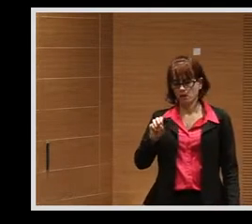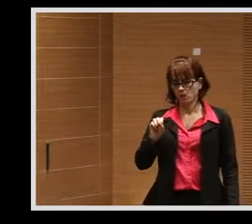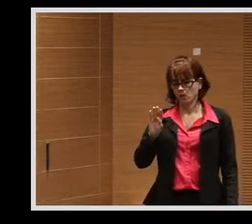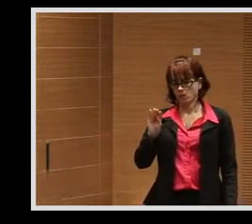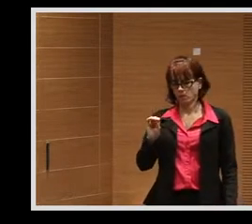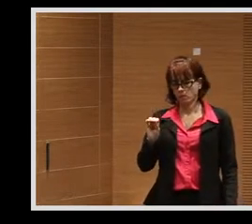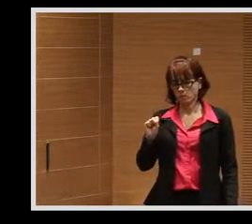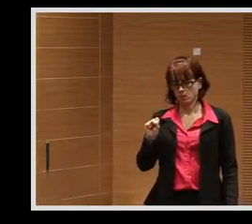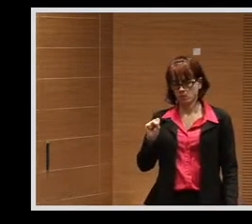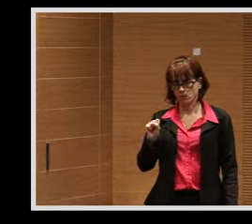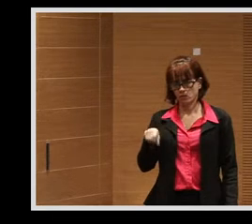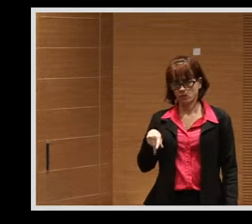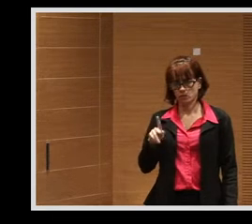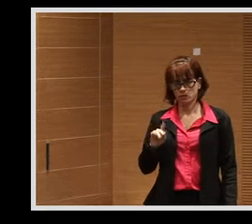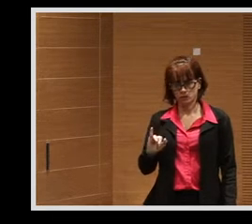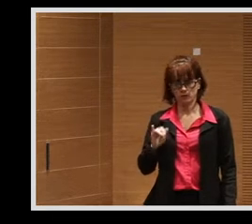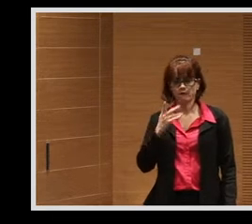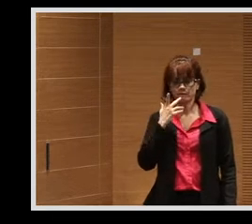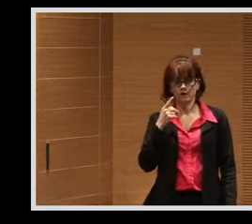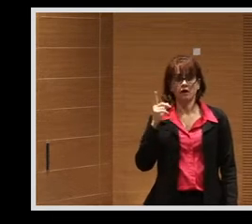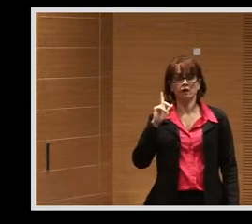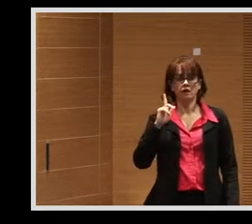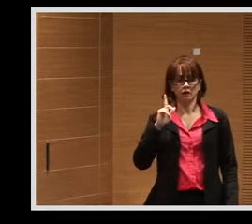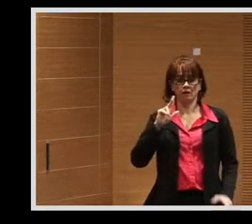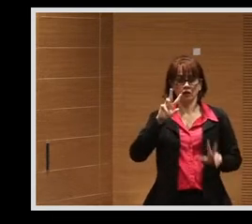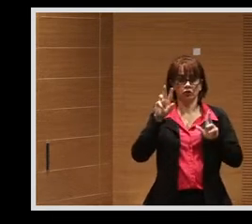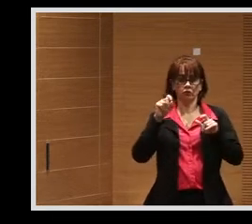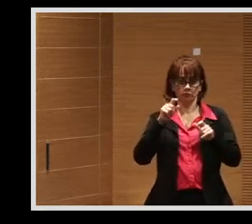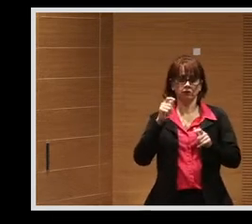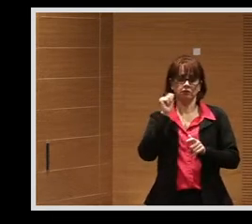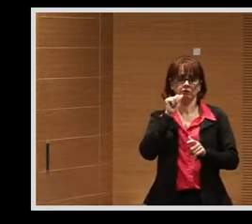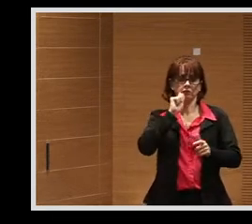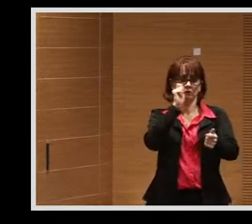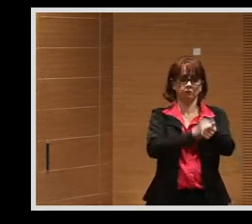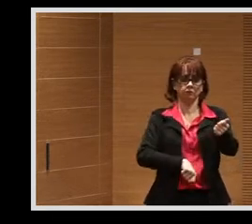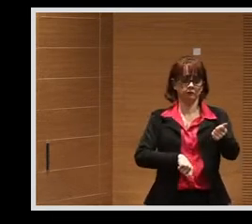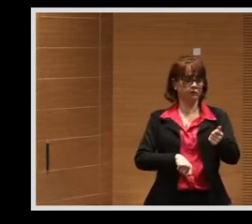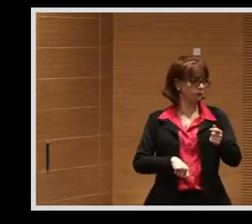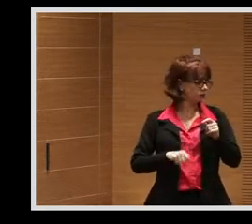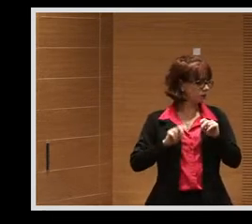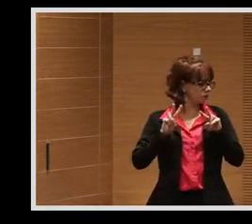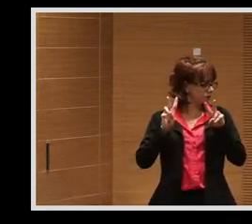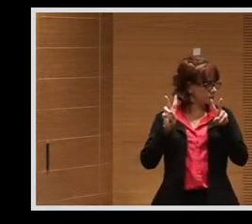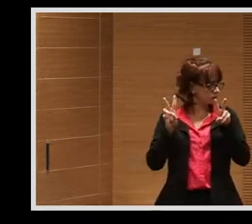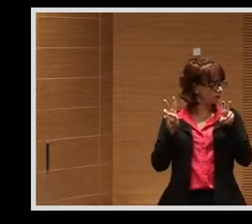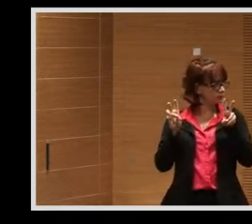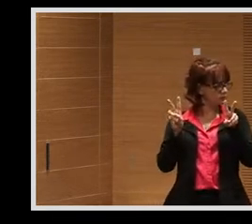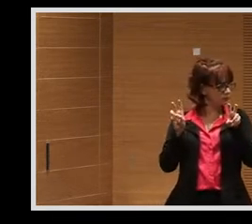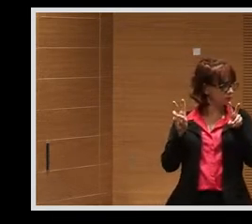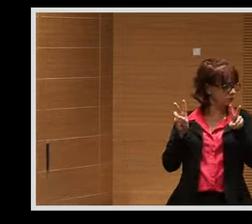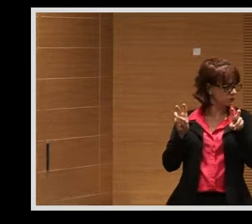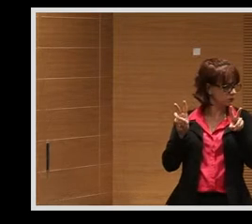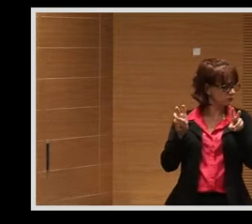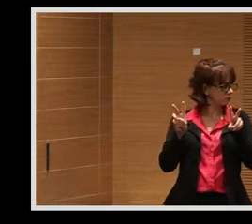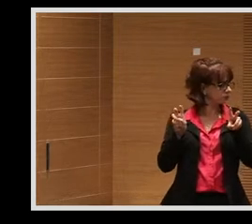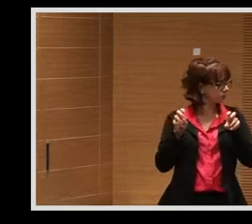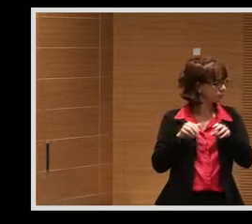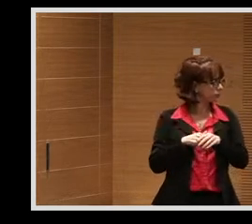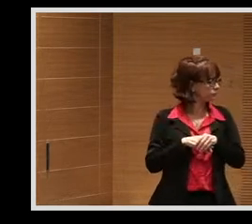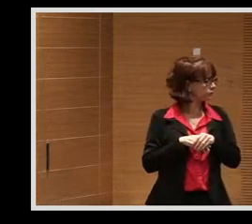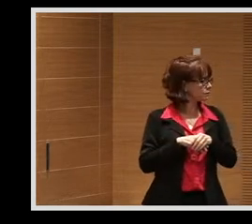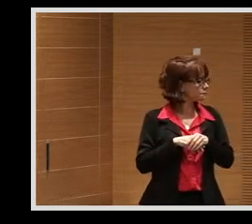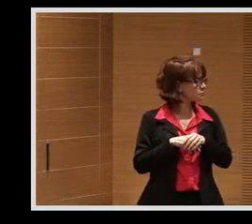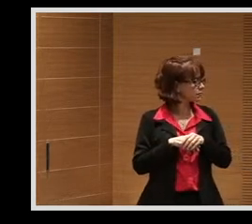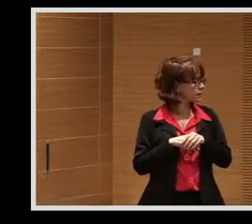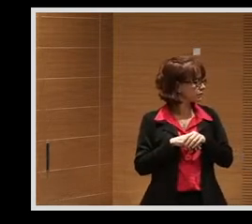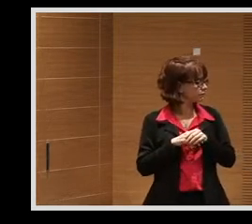E coloquei, aí entre aspas, a expressão, que eu acho que é bem cabível para os dias de hoje, a